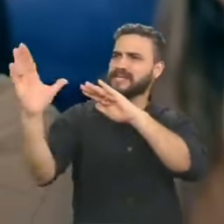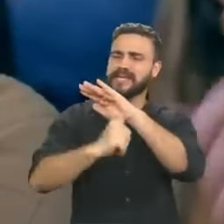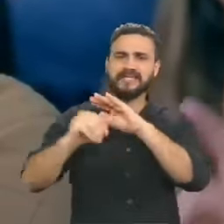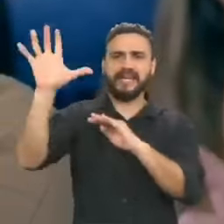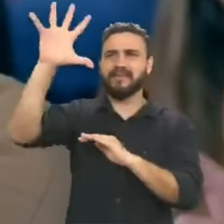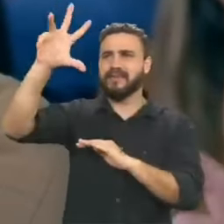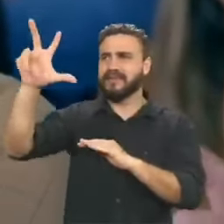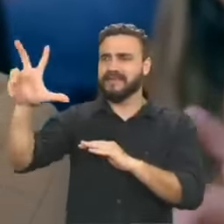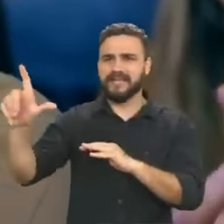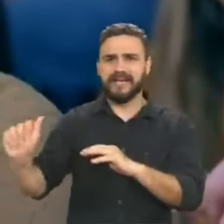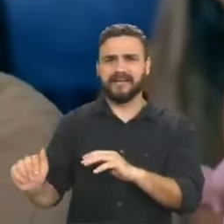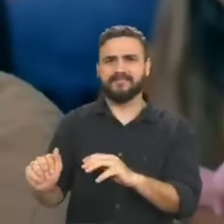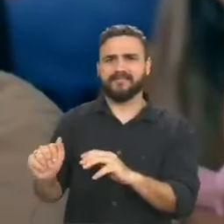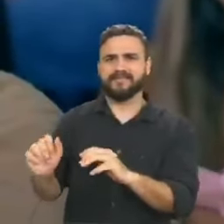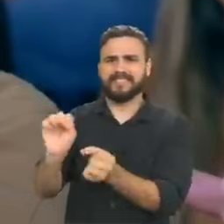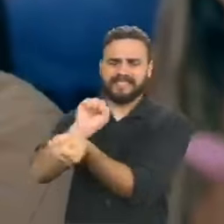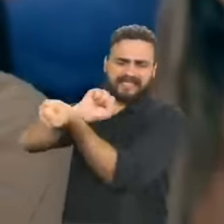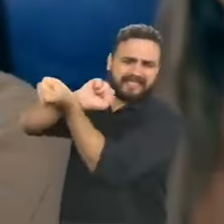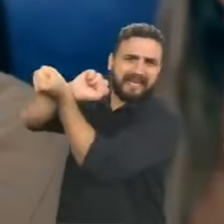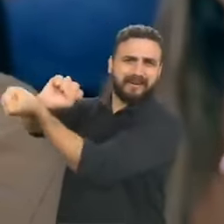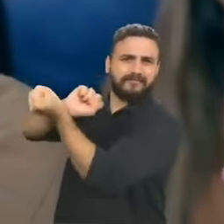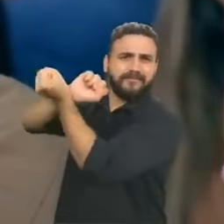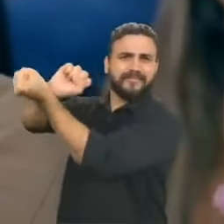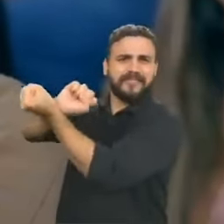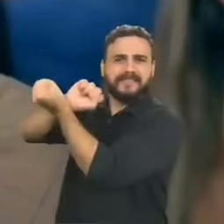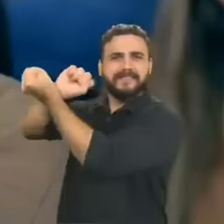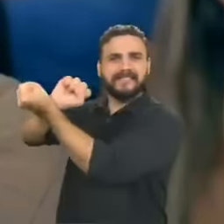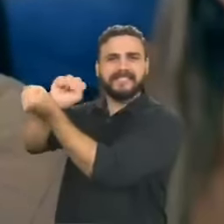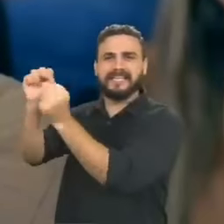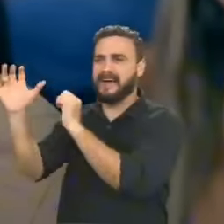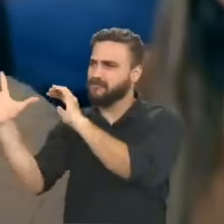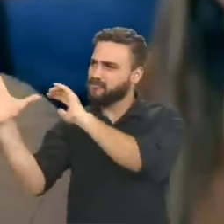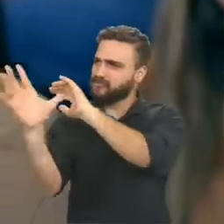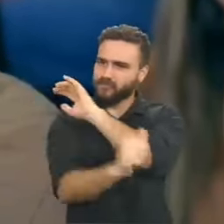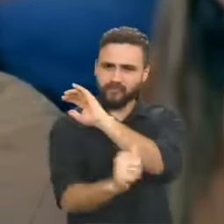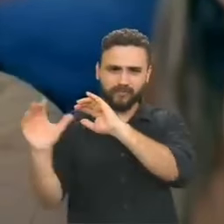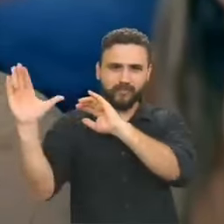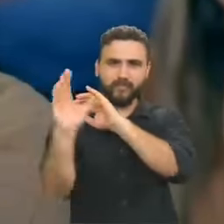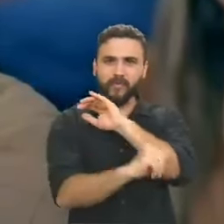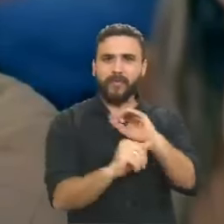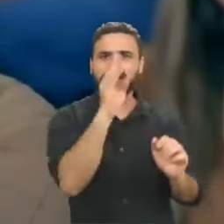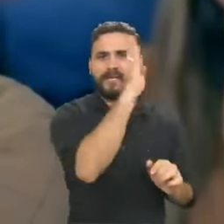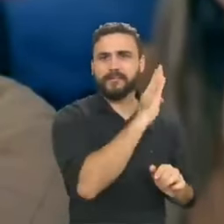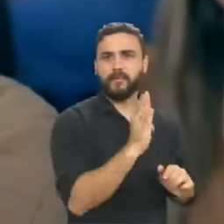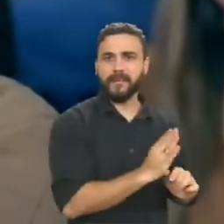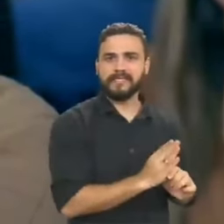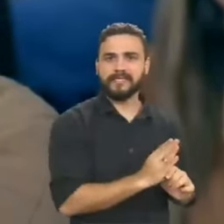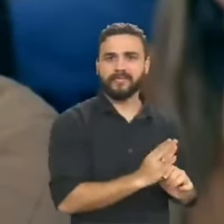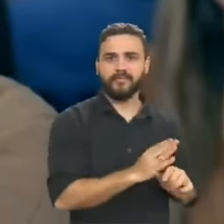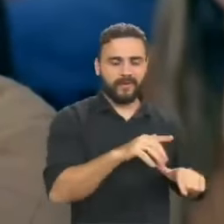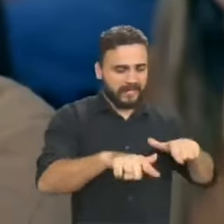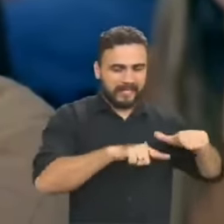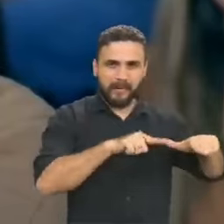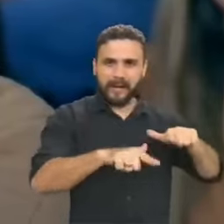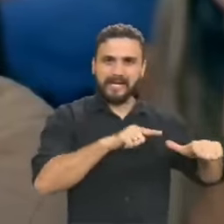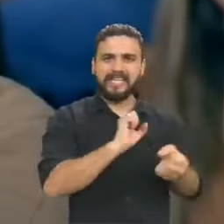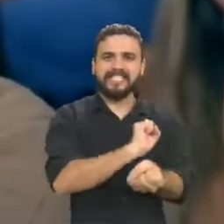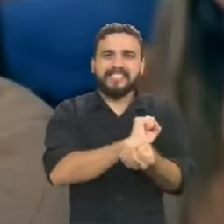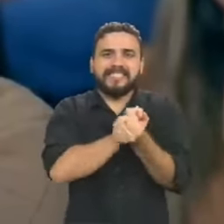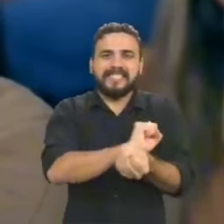da história no século XVII. 70 anos, 5 milhões de homens. Vieram para o Brasil plantar